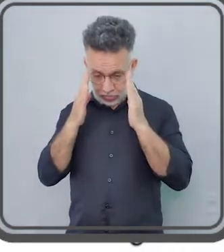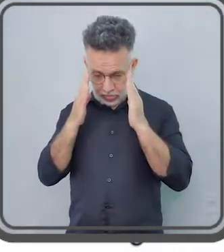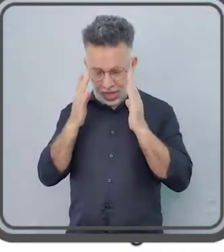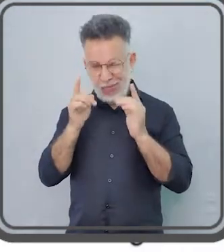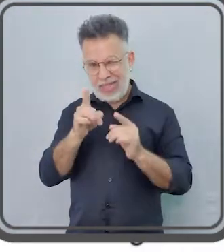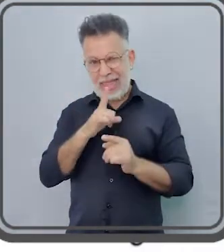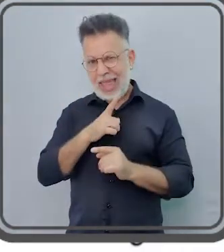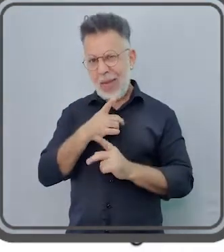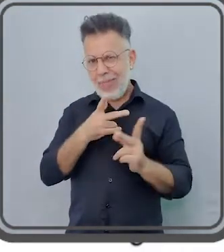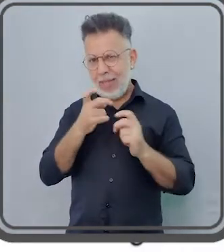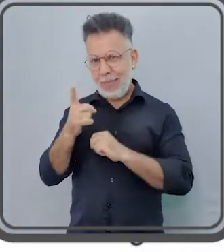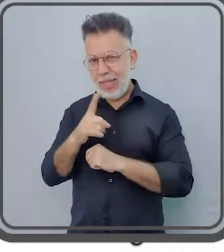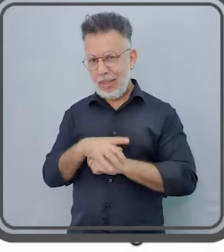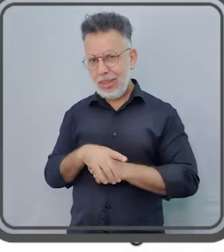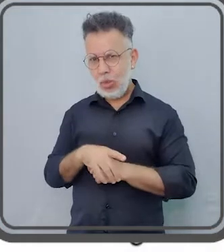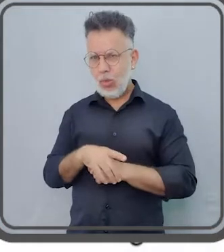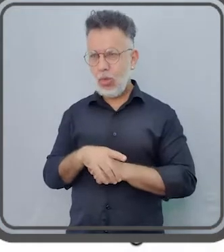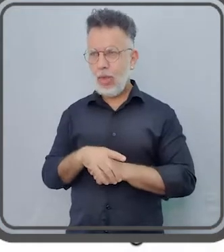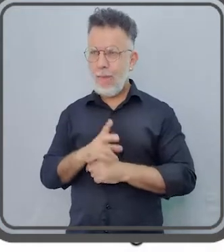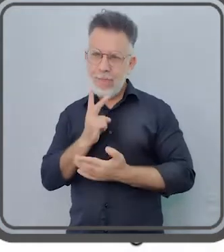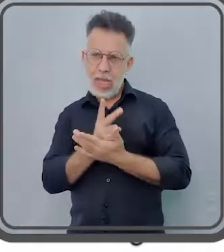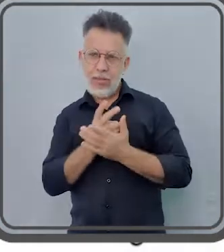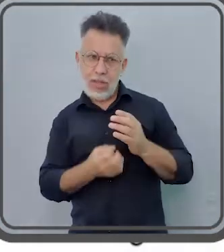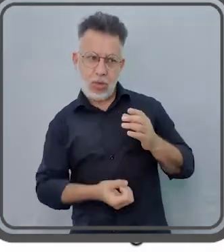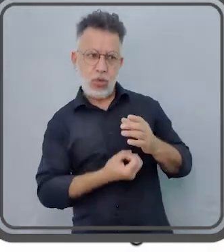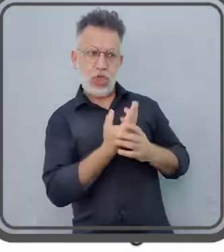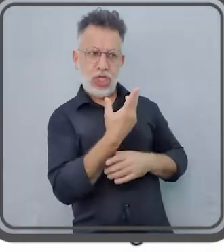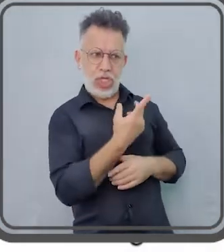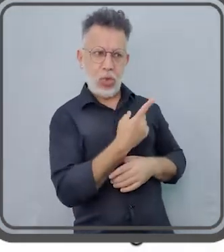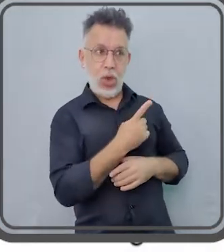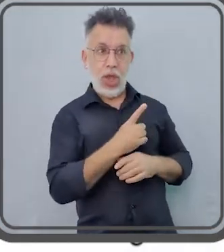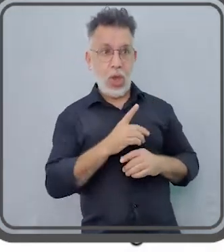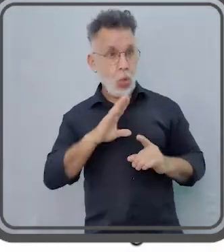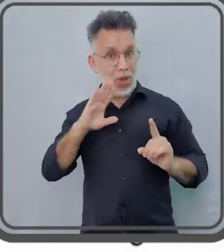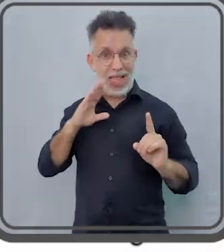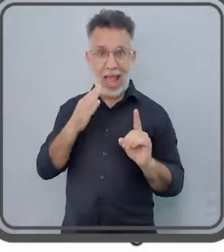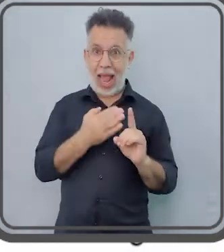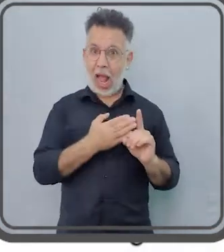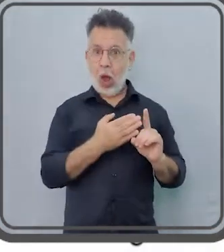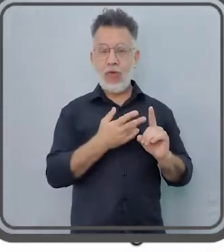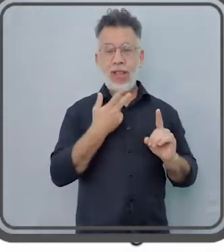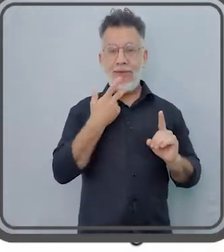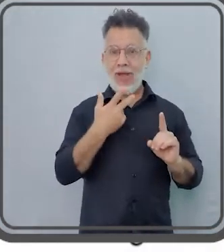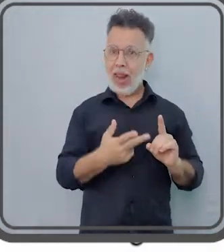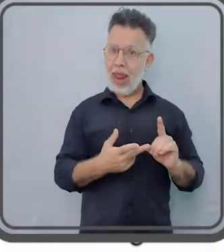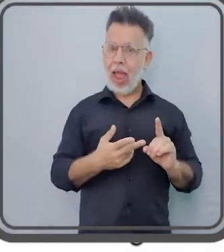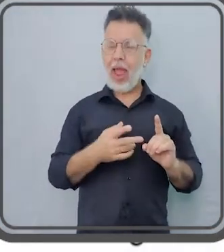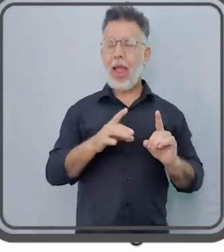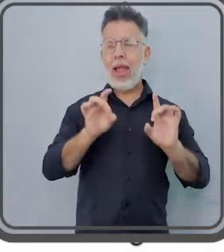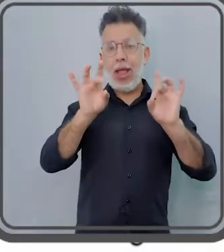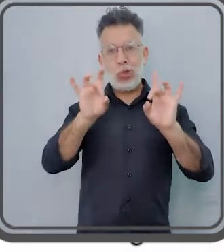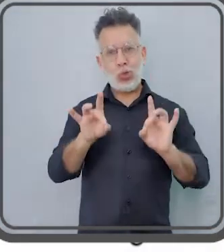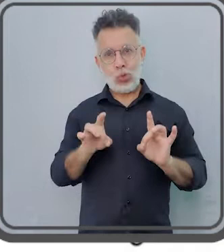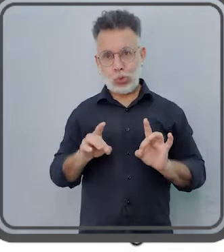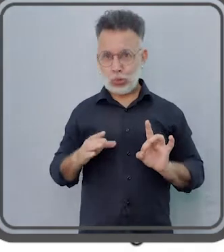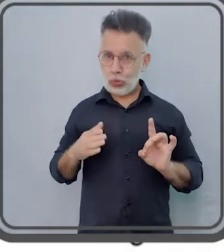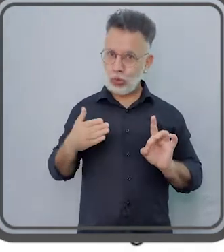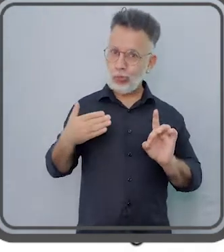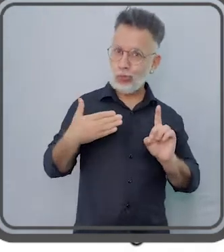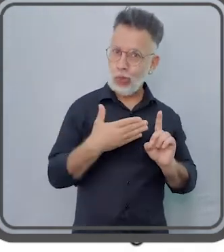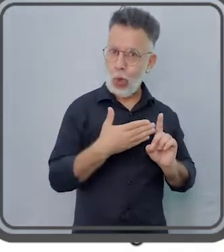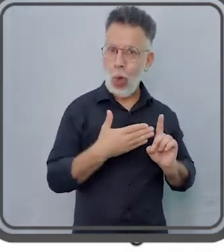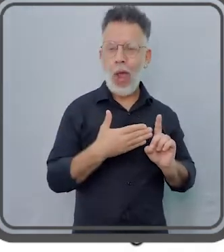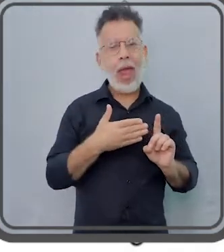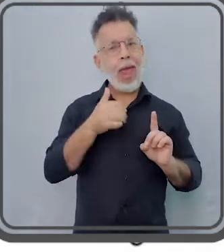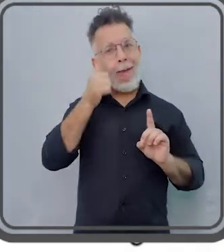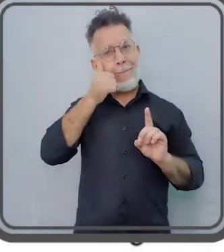vocês tenham nascido com esse alvo, né, claro, de falar, de ter esse consumidor, a sua consumidora ser